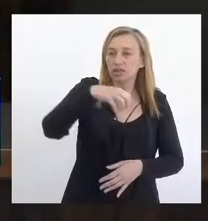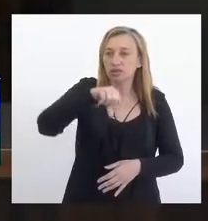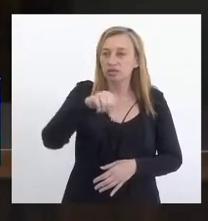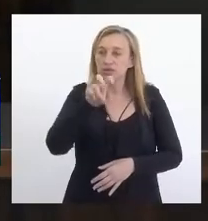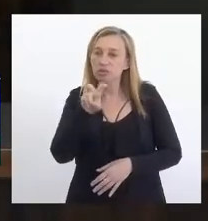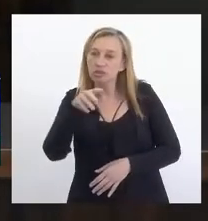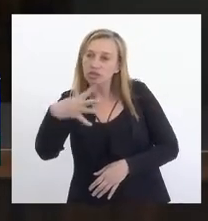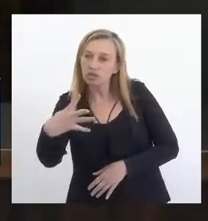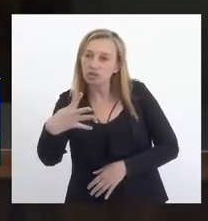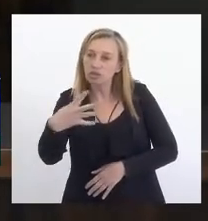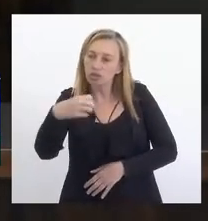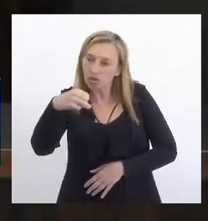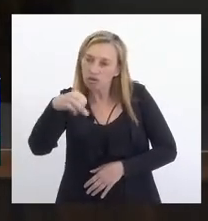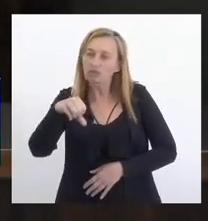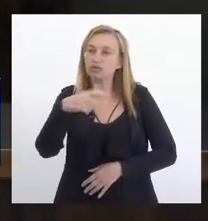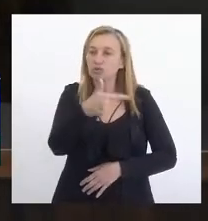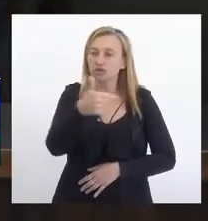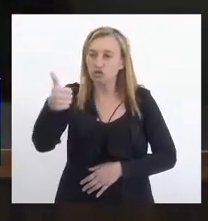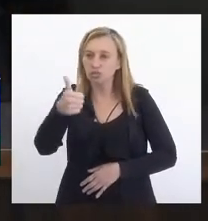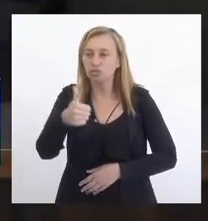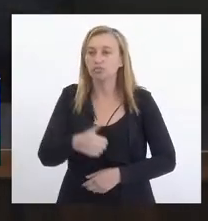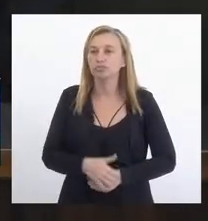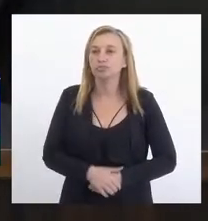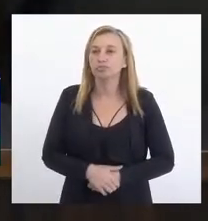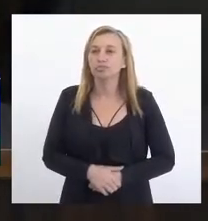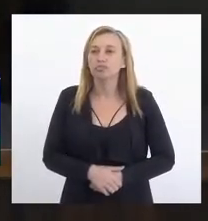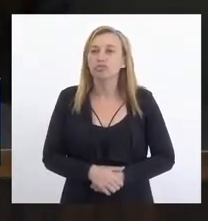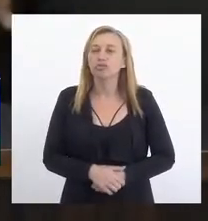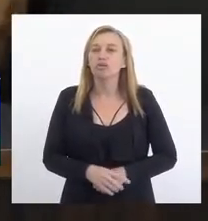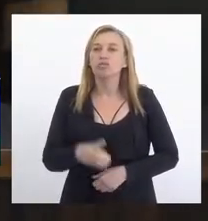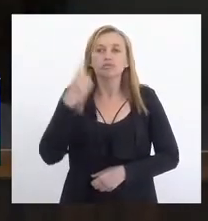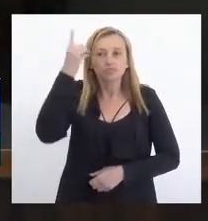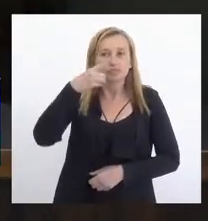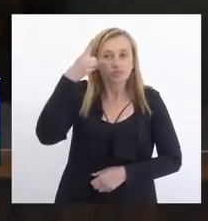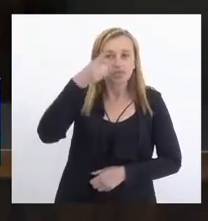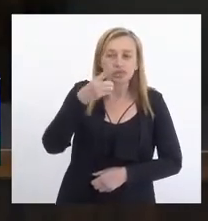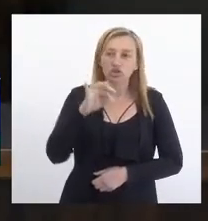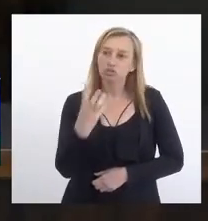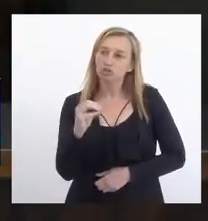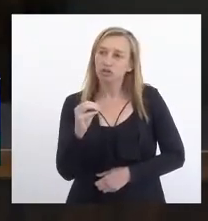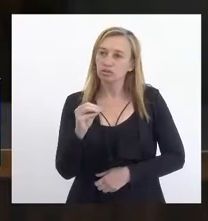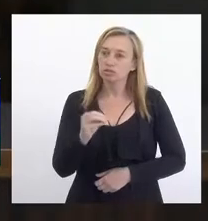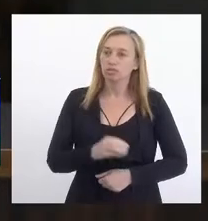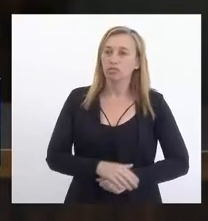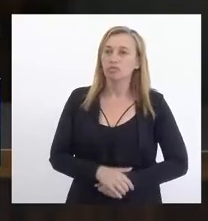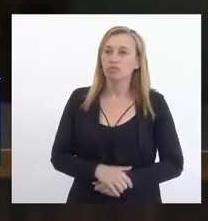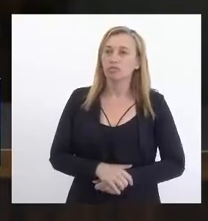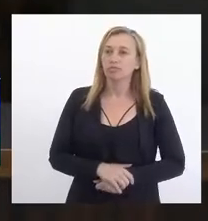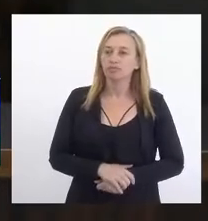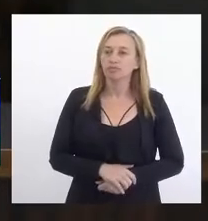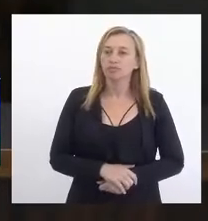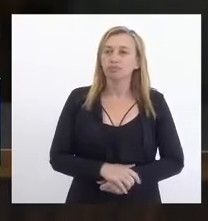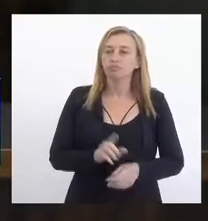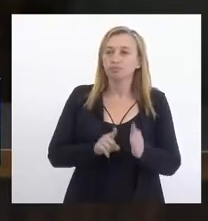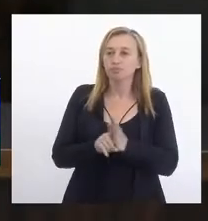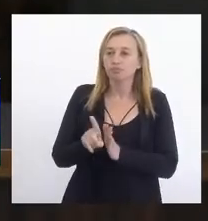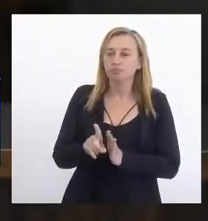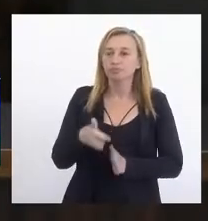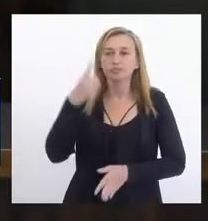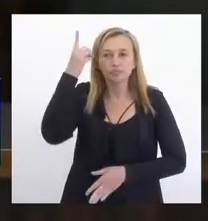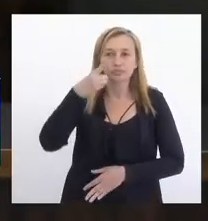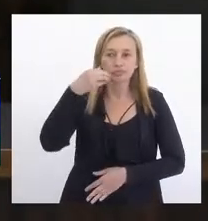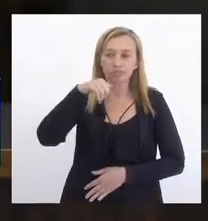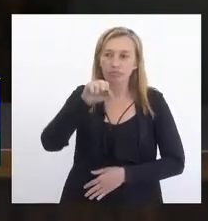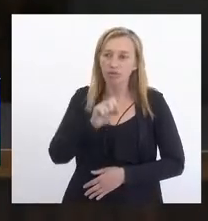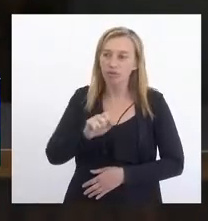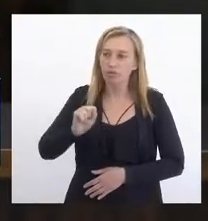4959 de 2021, de autoria do deputado Chico Machado. Pergunto ao deputado Samuel Malafaia,